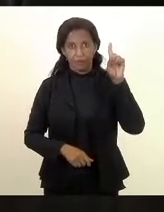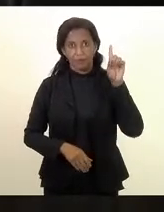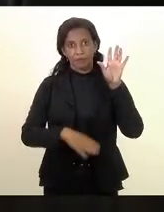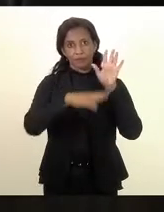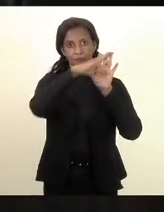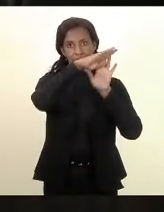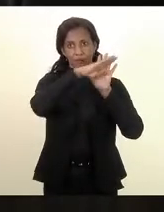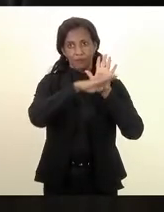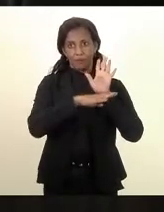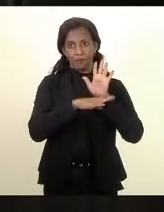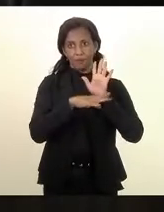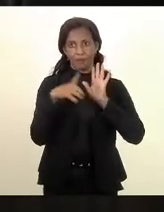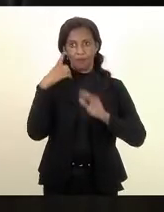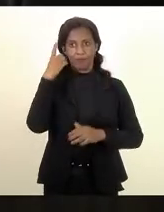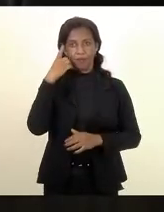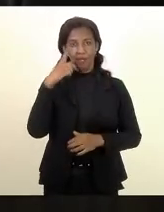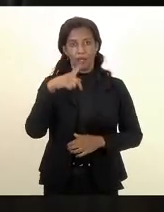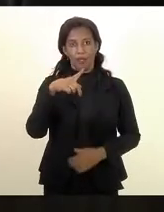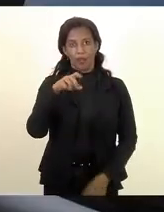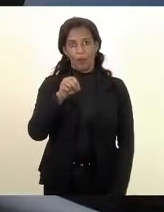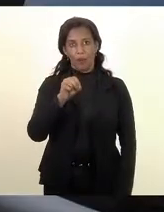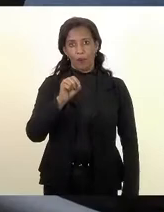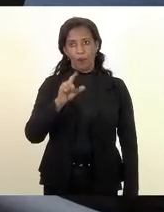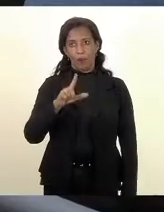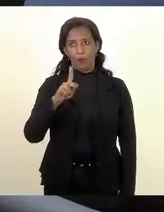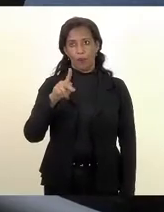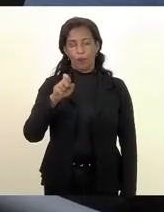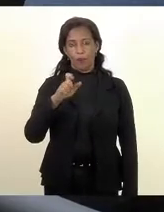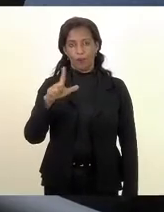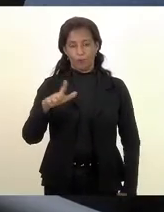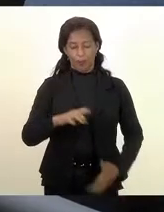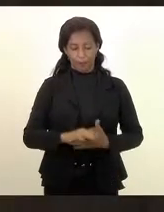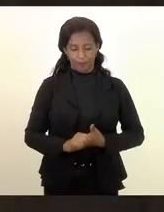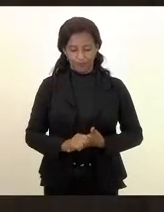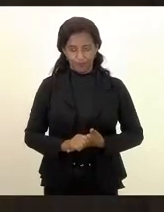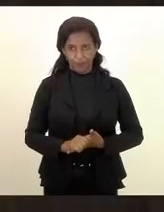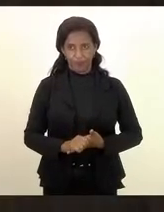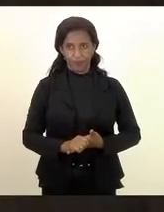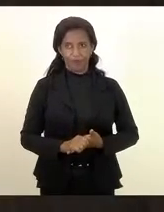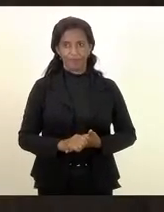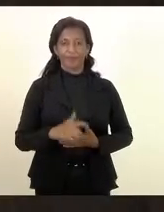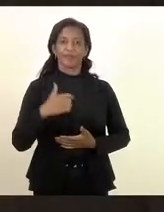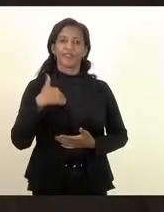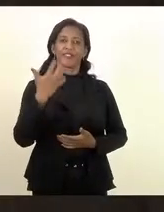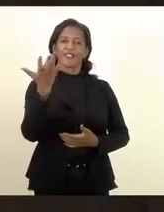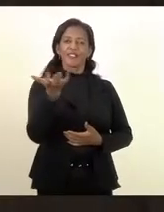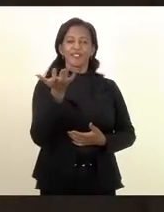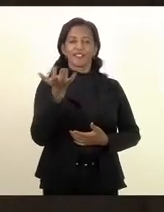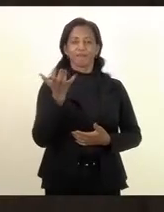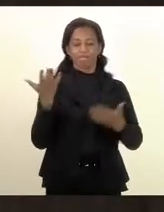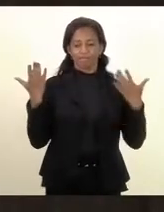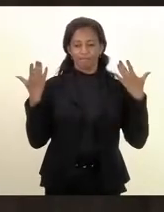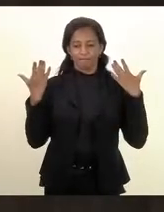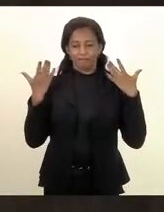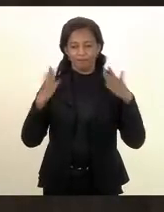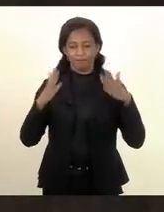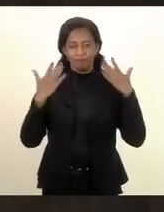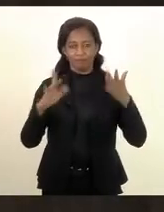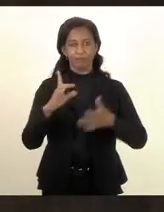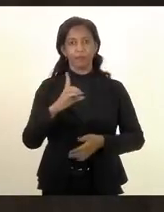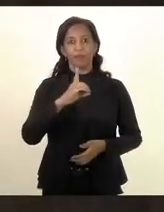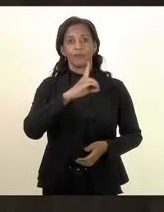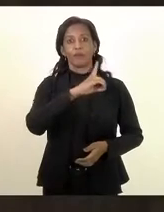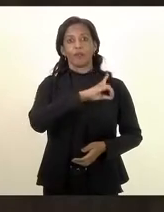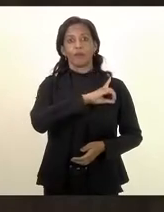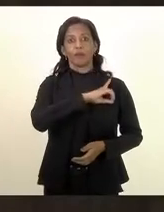pela ordem pela do deputado Pobel presidente gostaria aqui de destacar e parabenizar o trabalho da polícia civil no estado